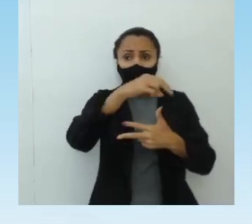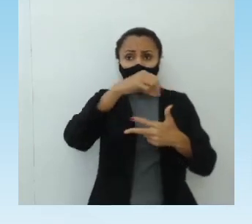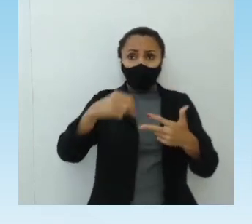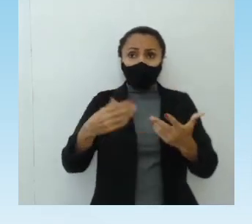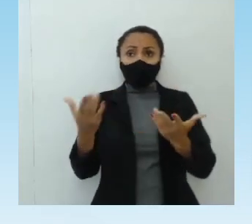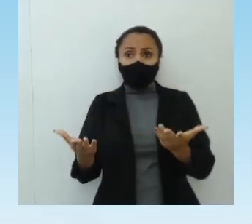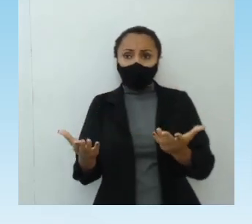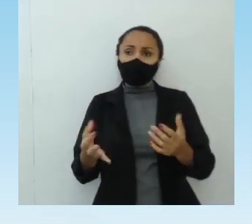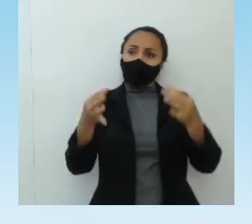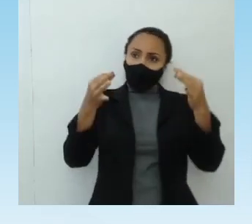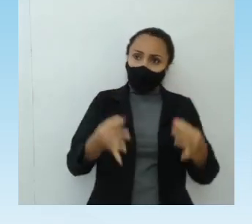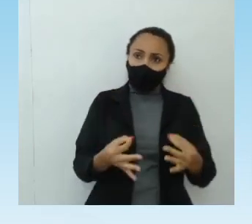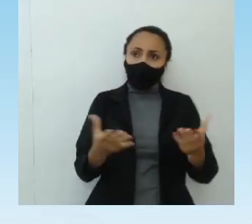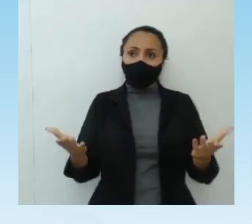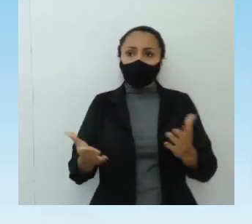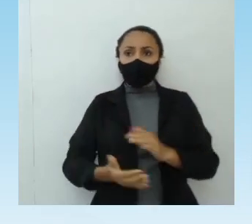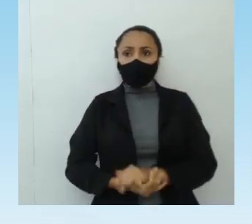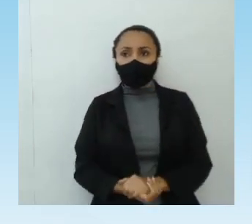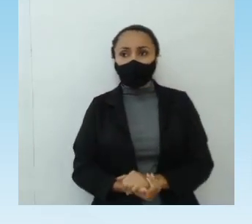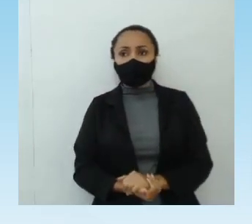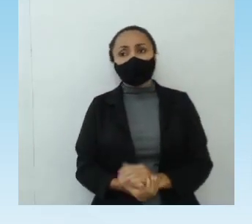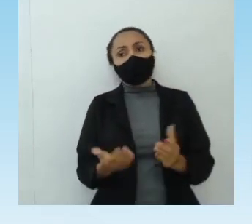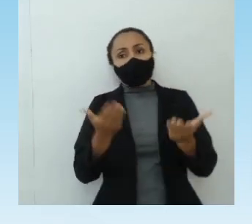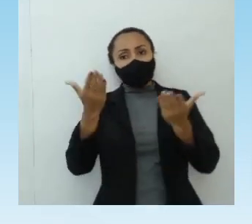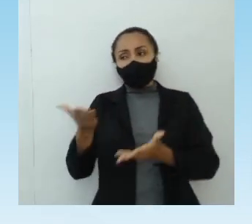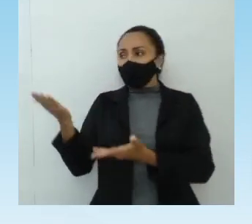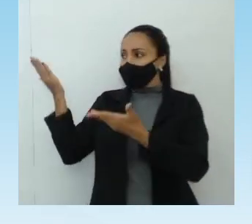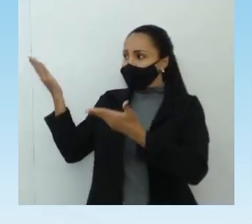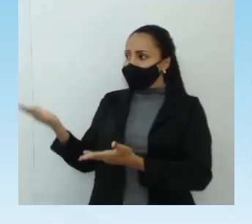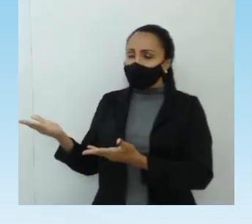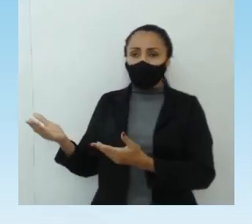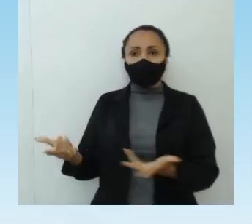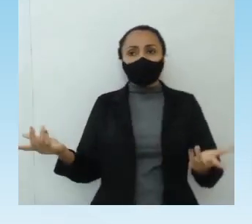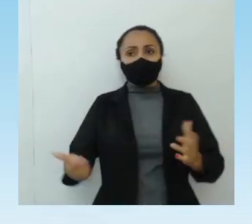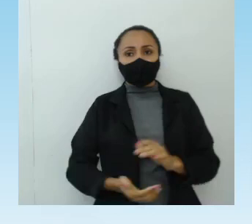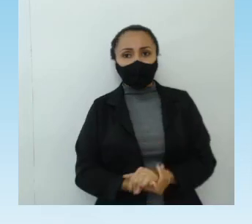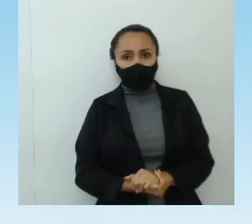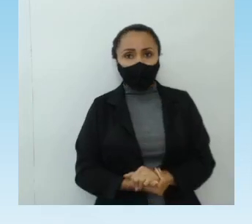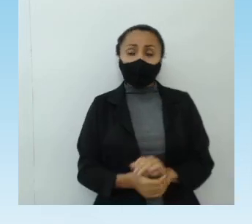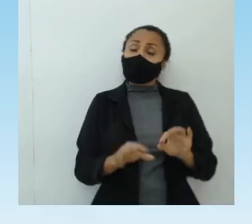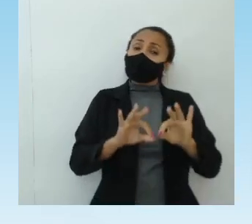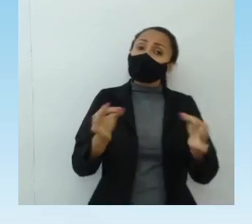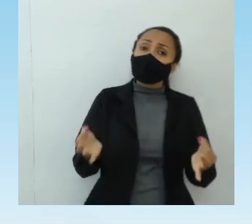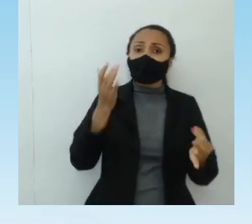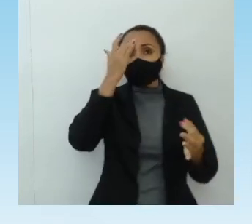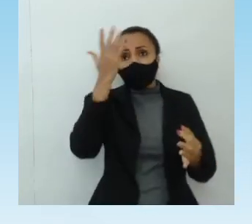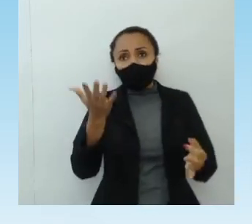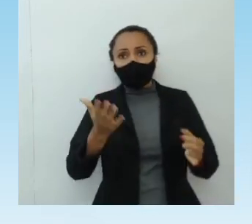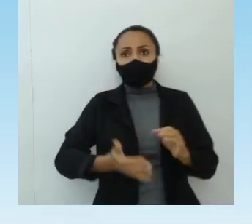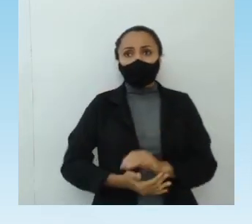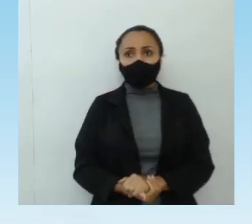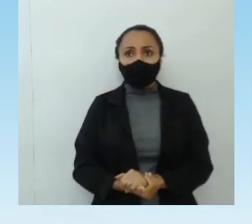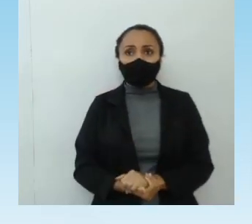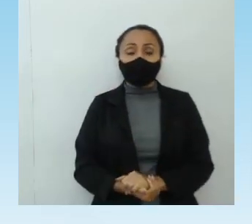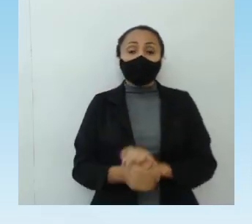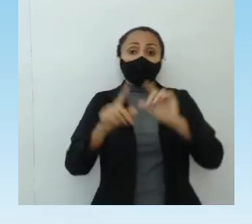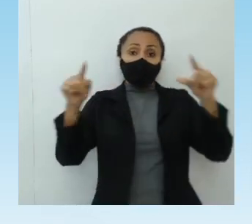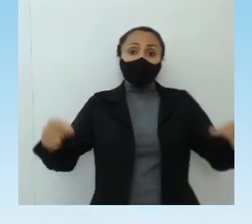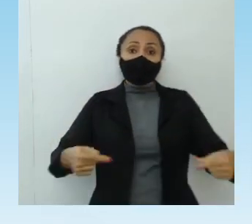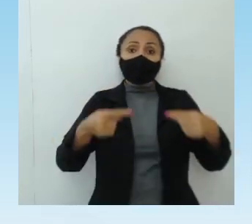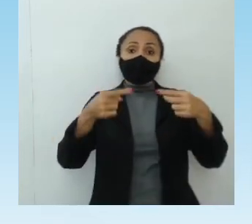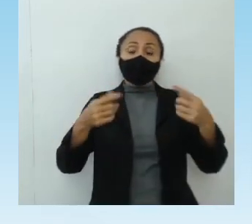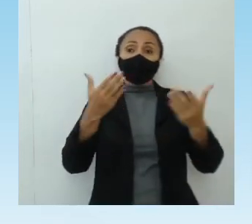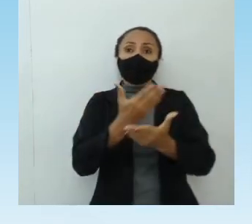mesmo? Exatamente. Solução, essa é a posição. Marca lá a alternativa. Simples assim, tá bom? Desafio para vocês